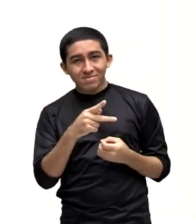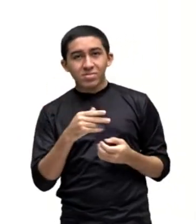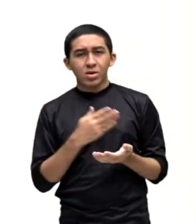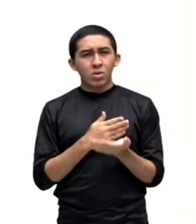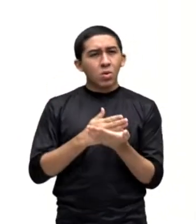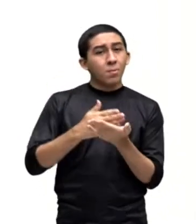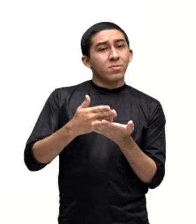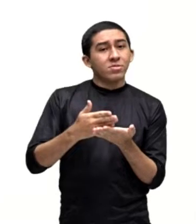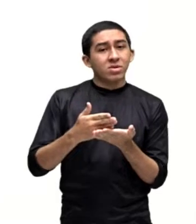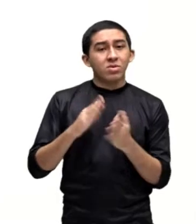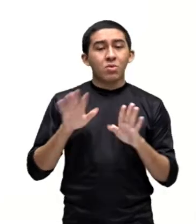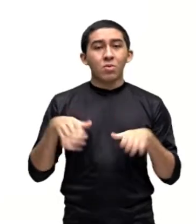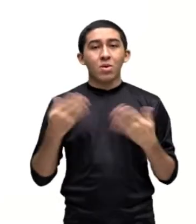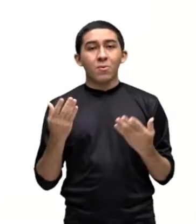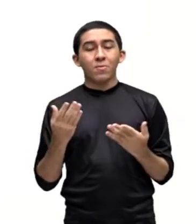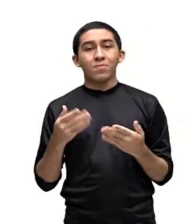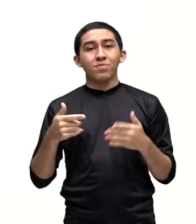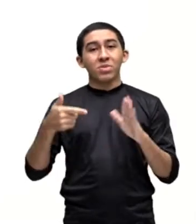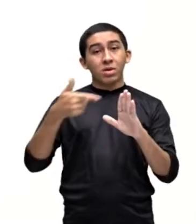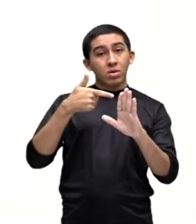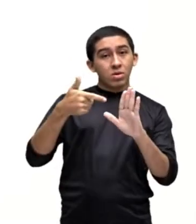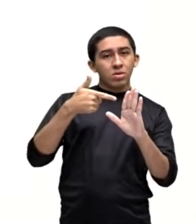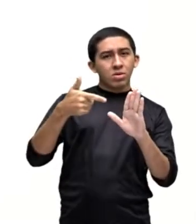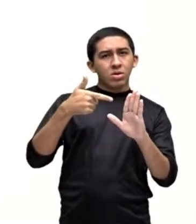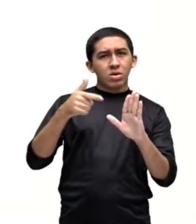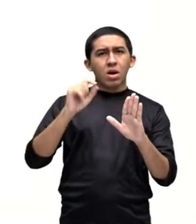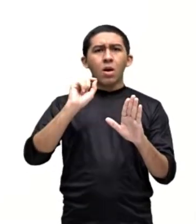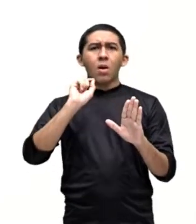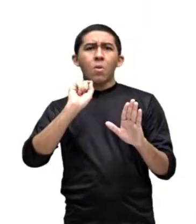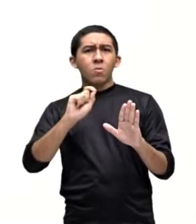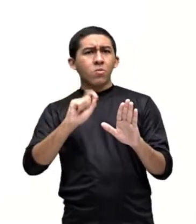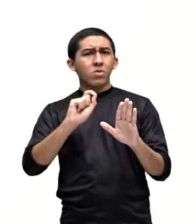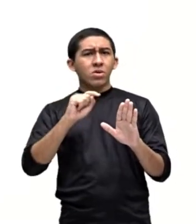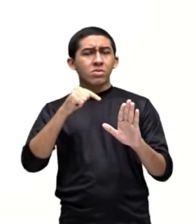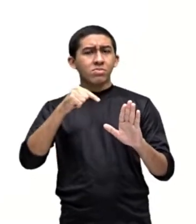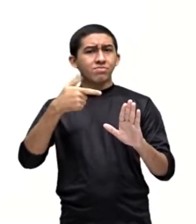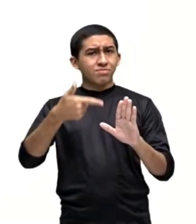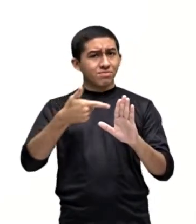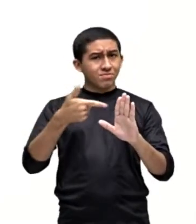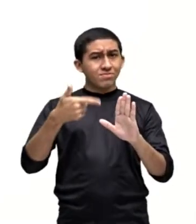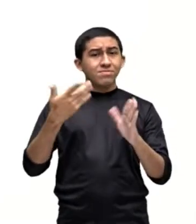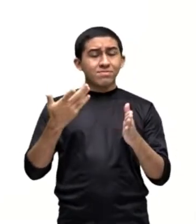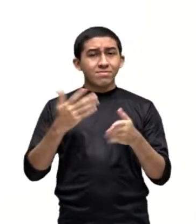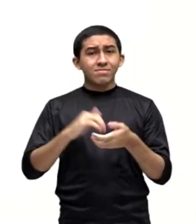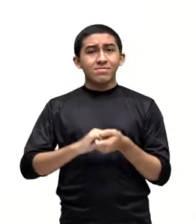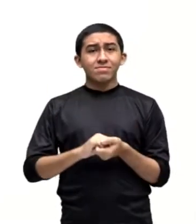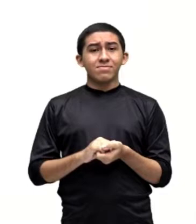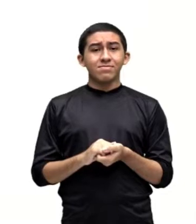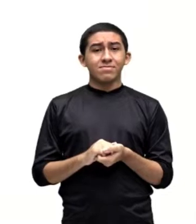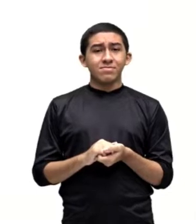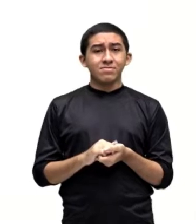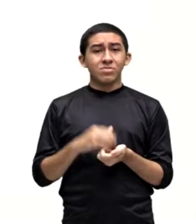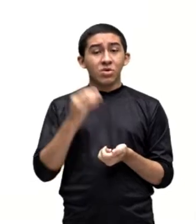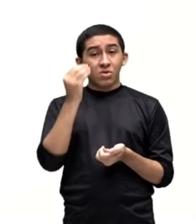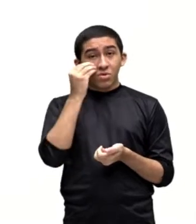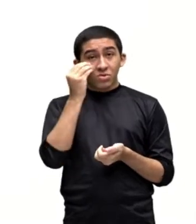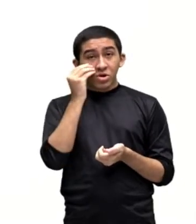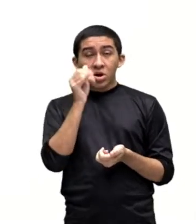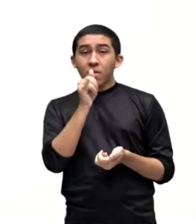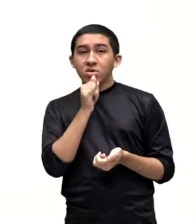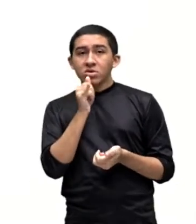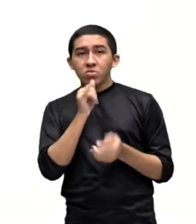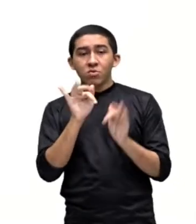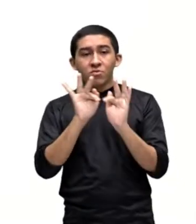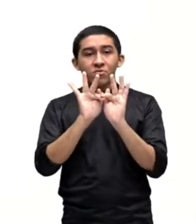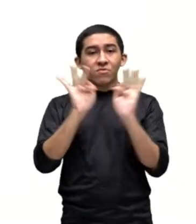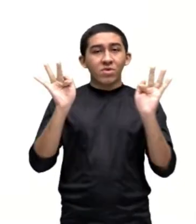então, o que é a tal da ironia? O que é a ironia, professora? Olhem aí, comecemos com esse exemplo.